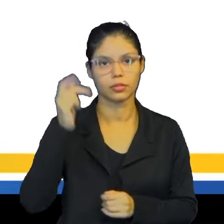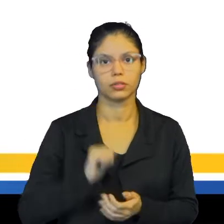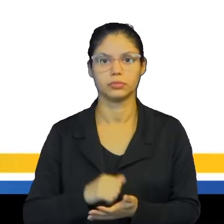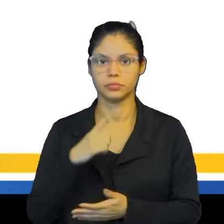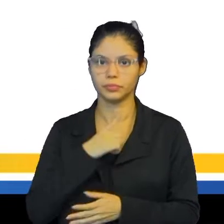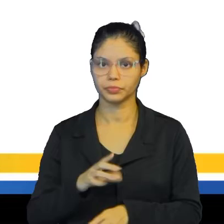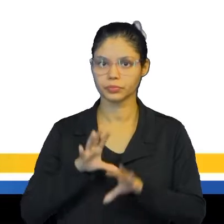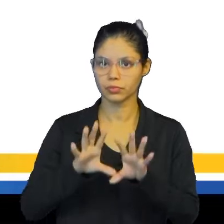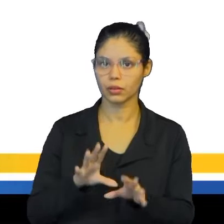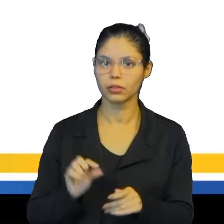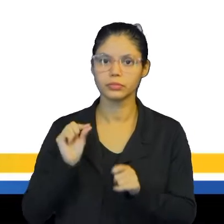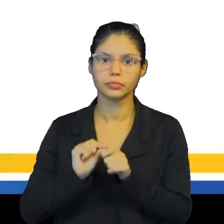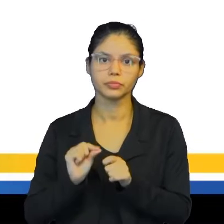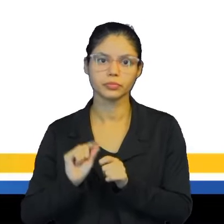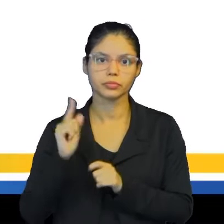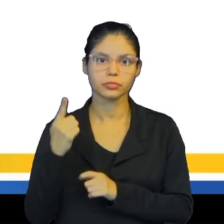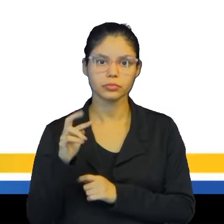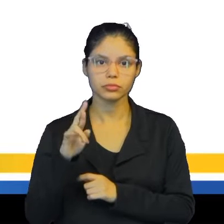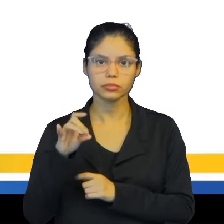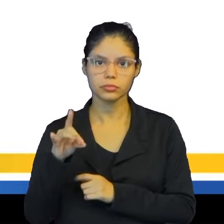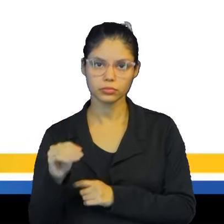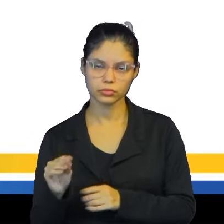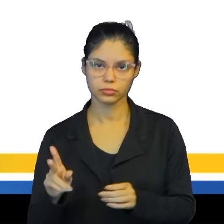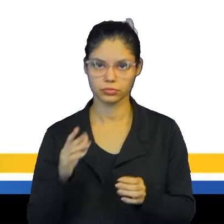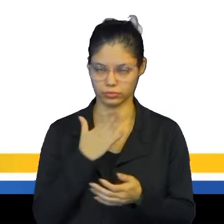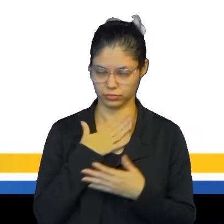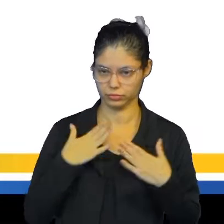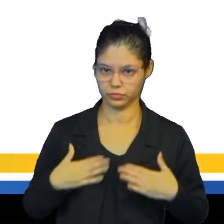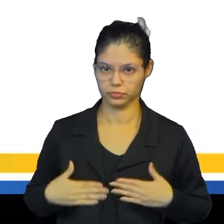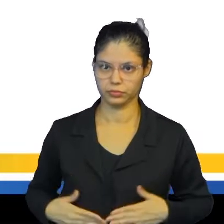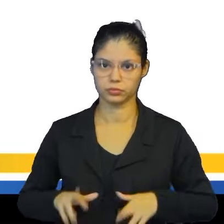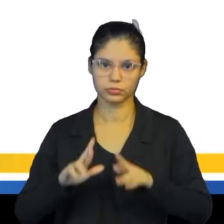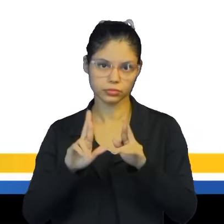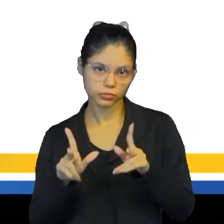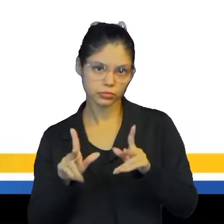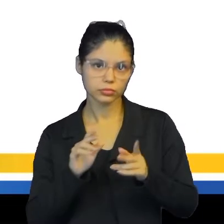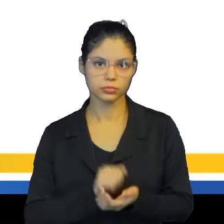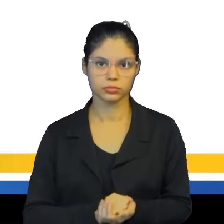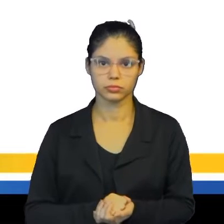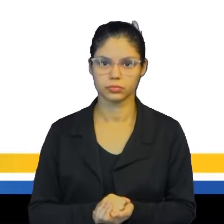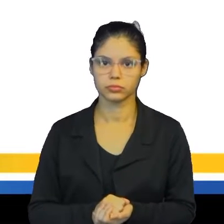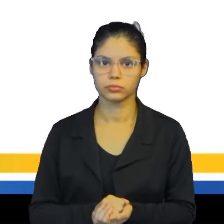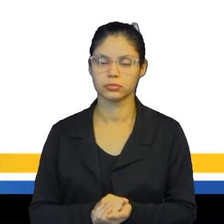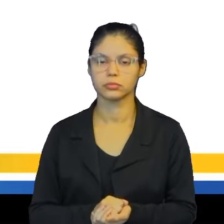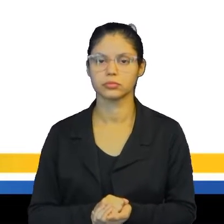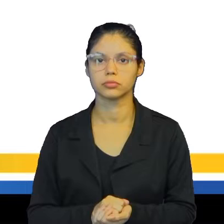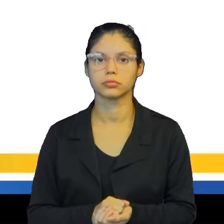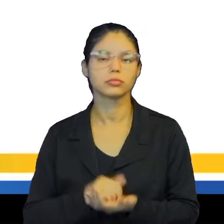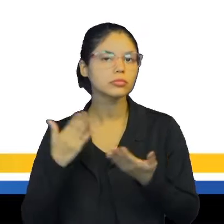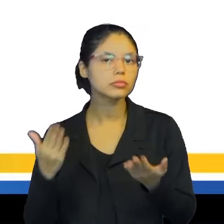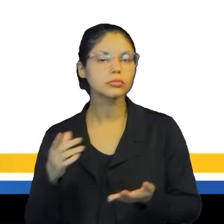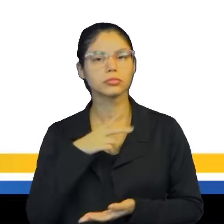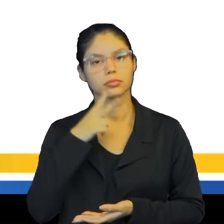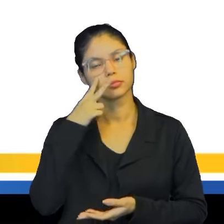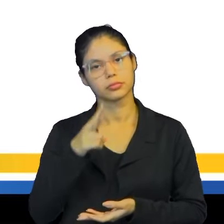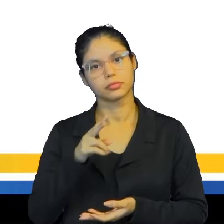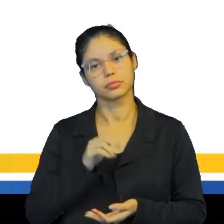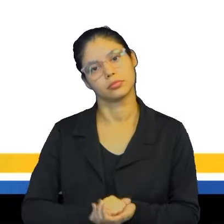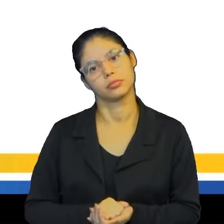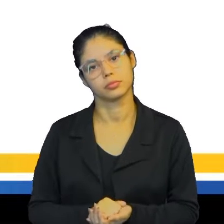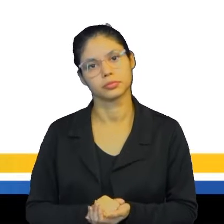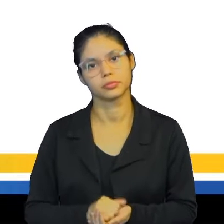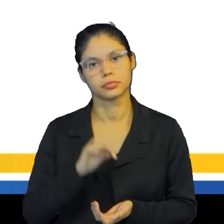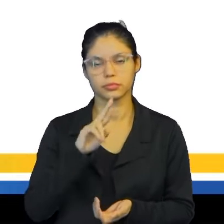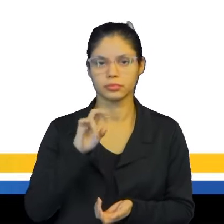nós temos aí um formato geométrico de um corpo mais diferenciado, né? Então, tendo em vista que as peças